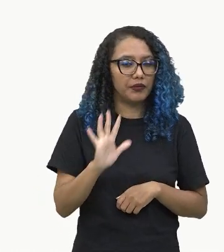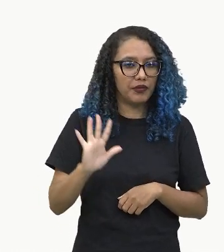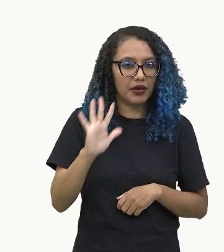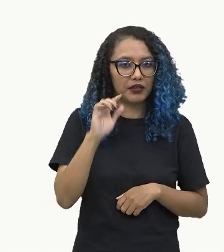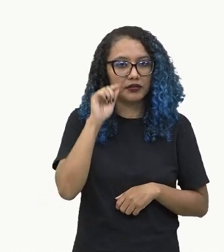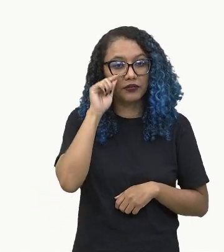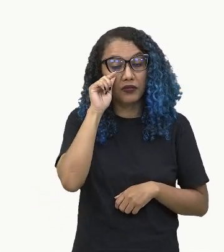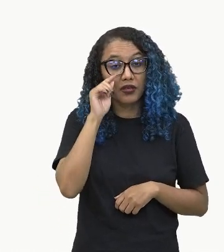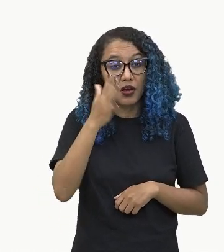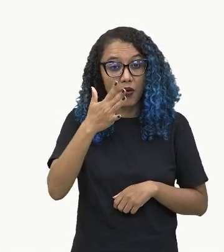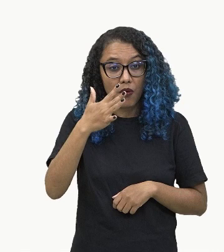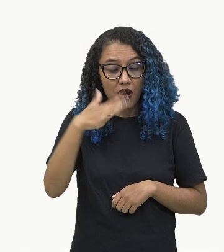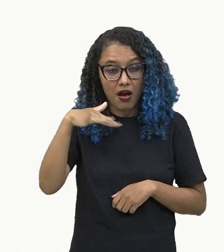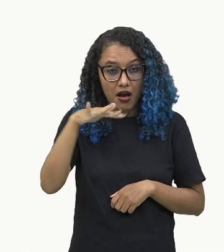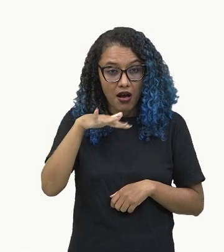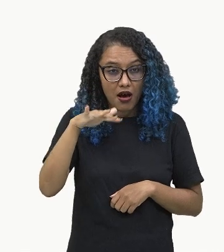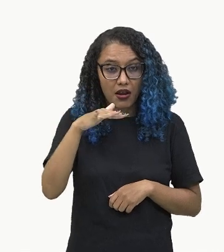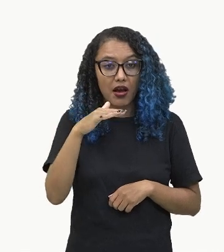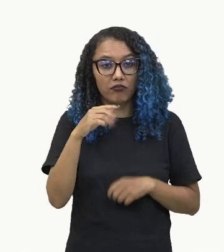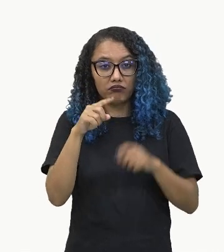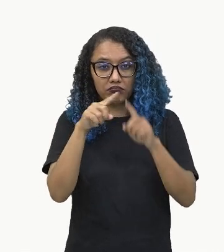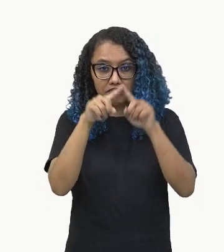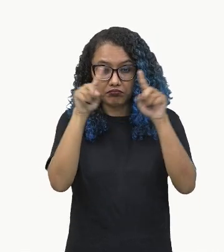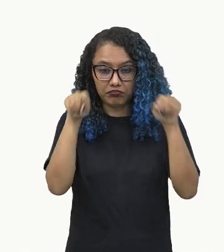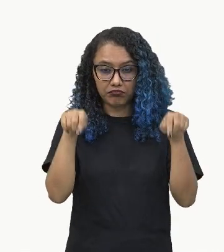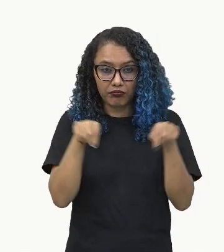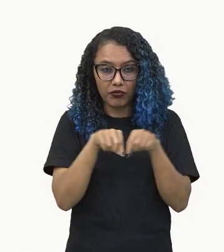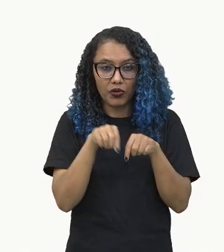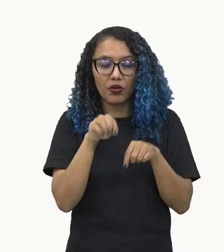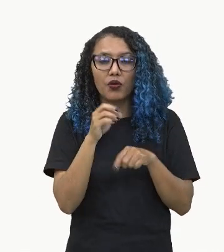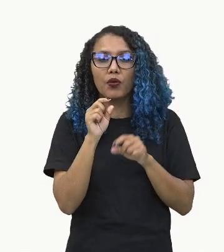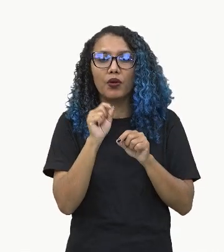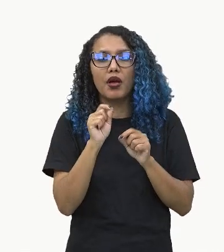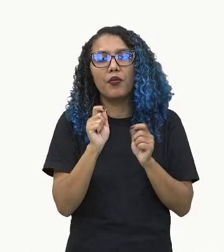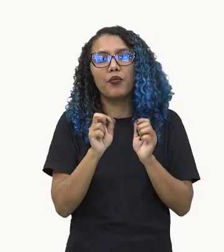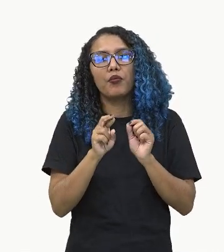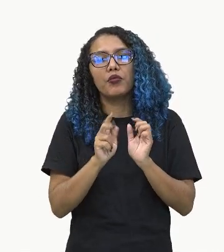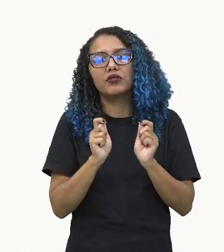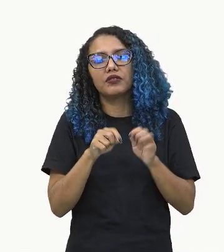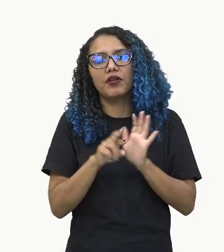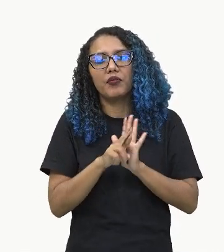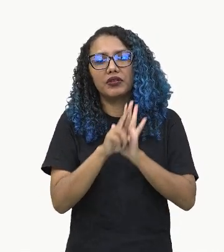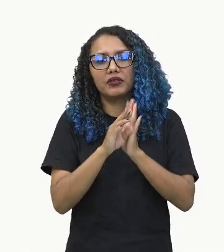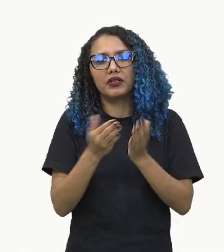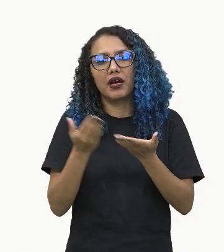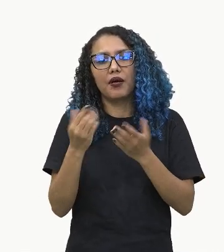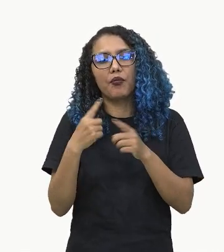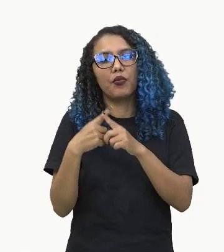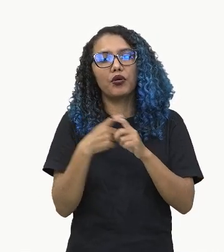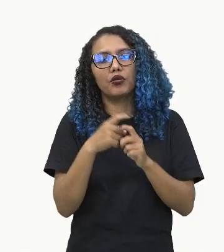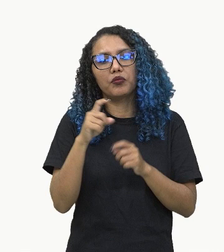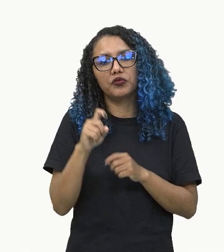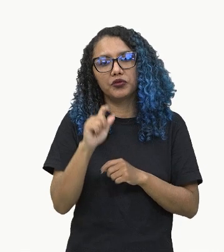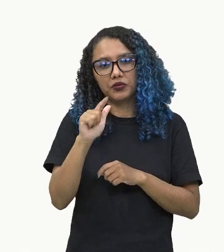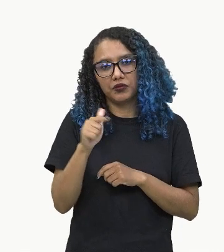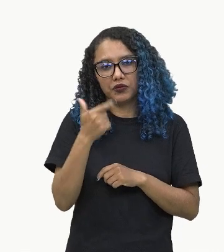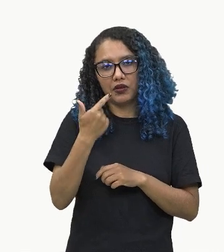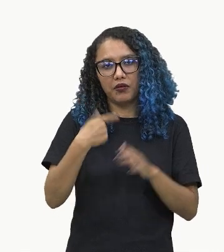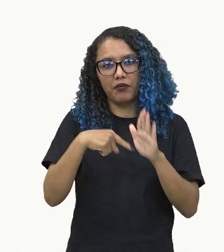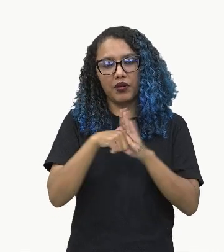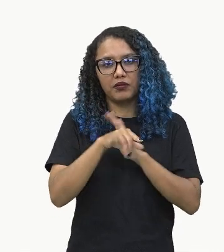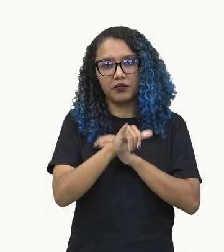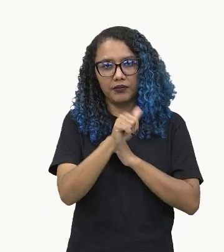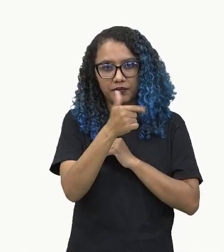colorida da figura pode ser indicada pelo polinômio x ao quadrado menos